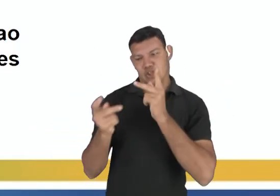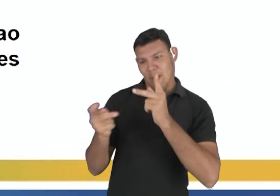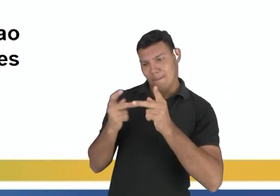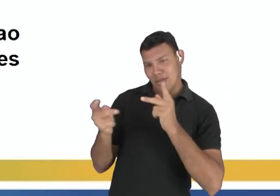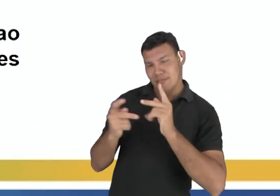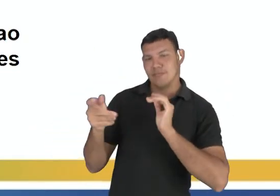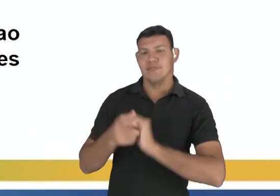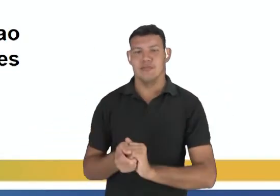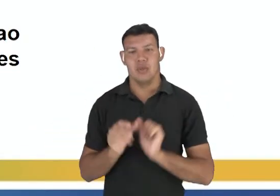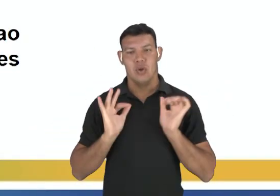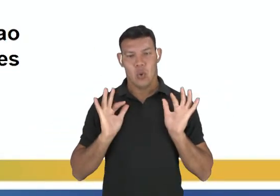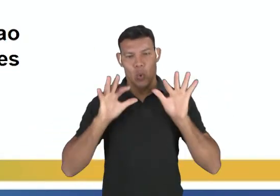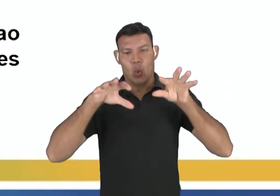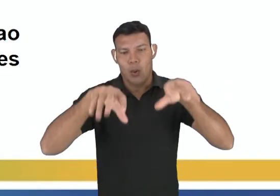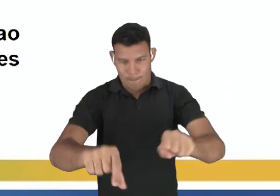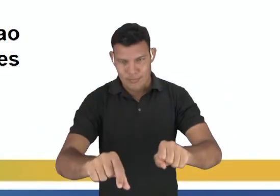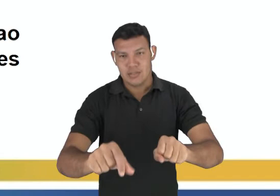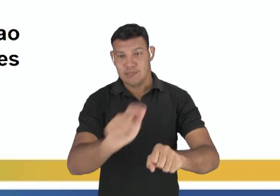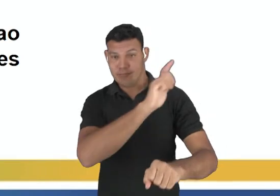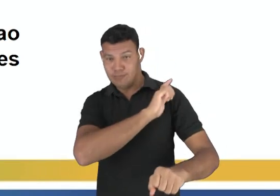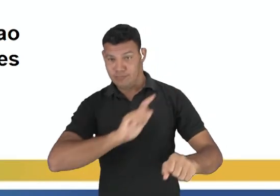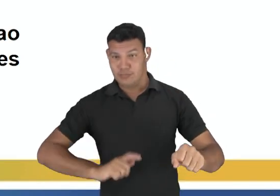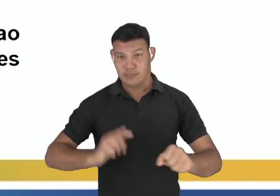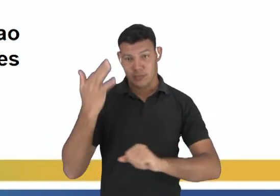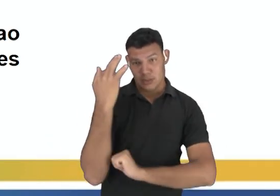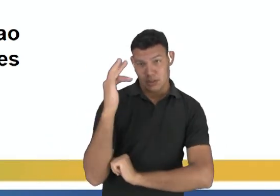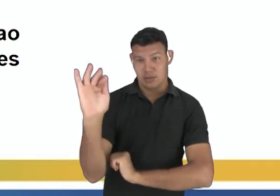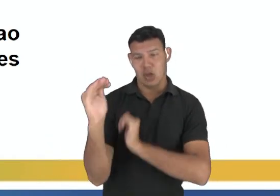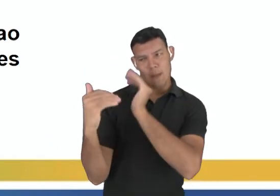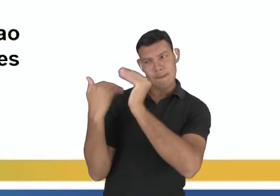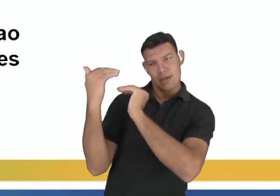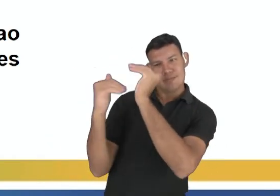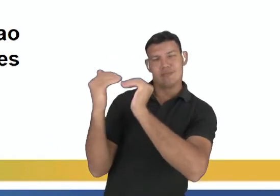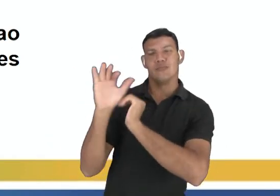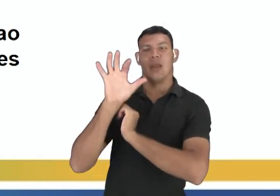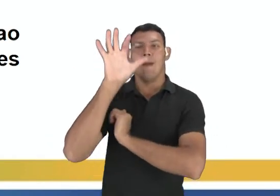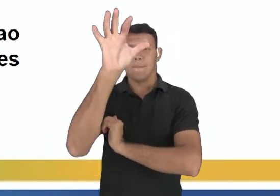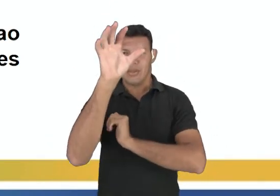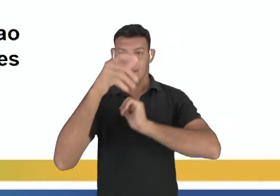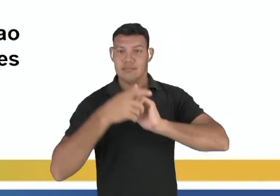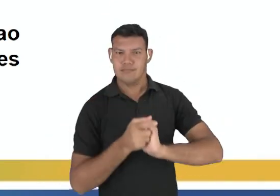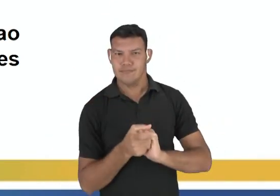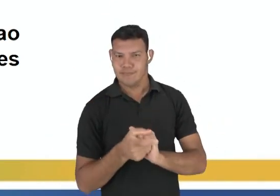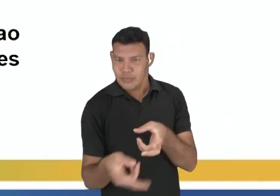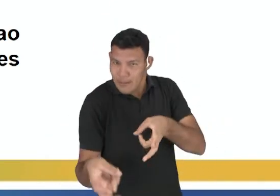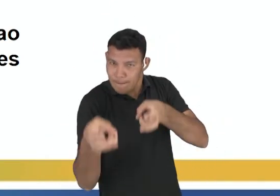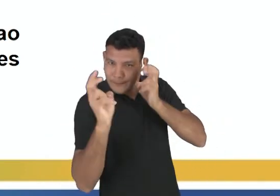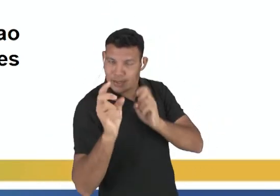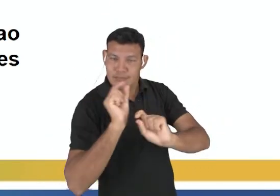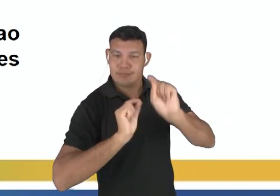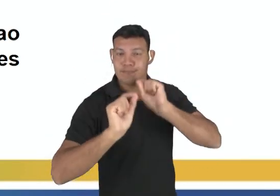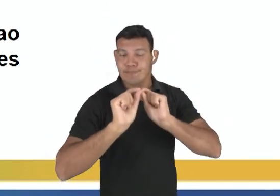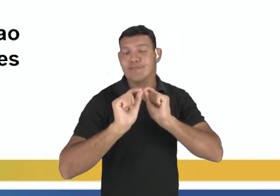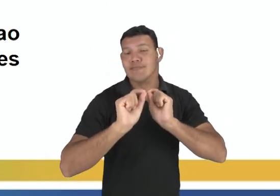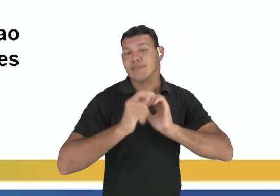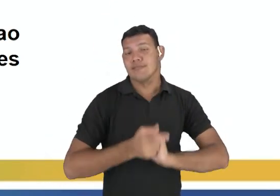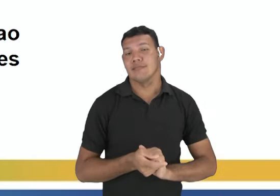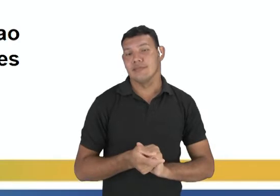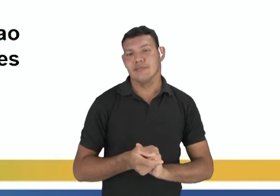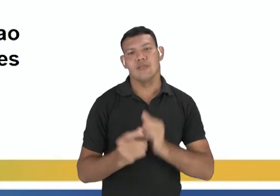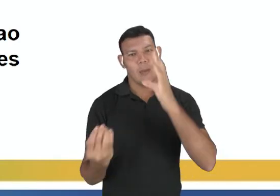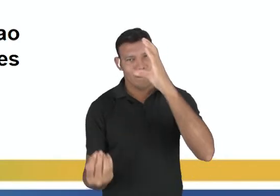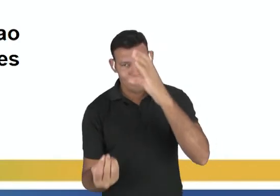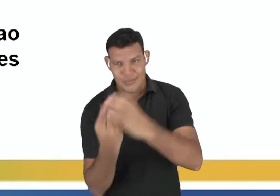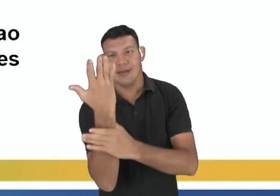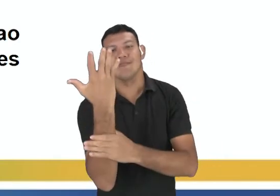de povoamento que o governo federal desenvolveu nessa região. Então olha só quais foram as